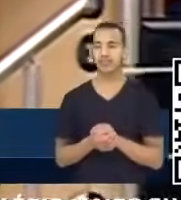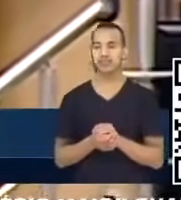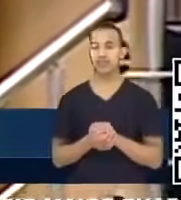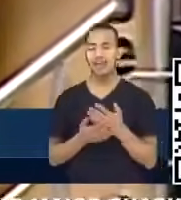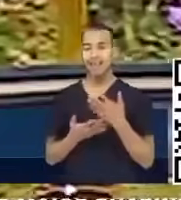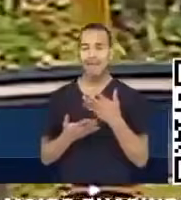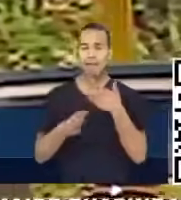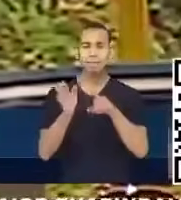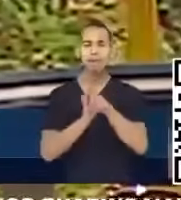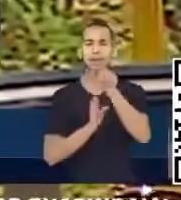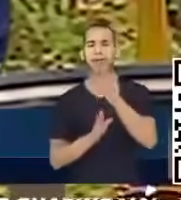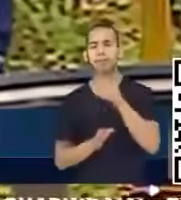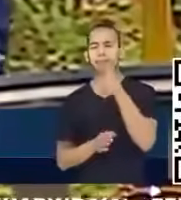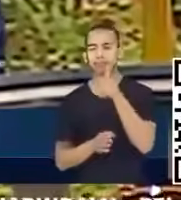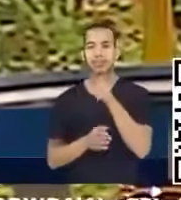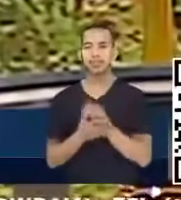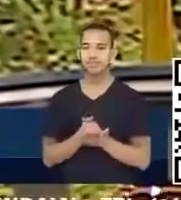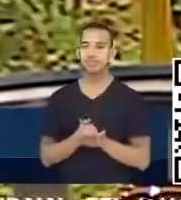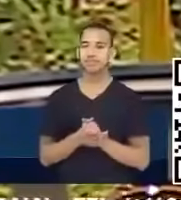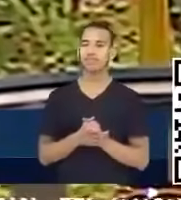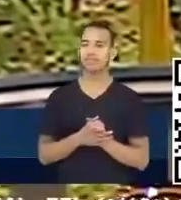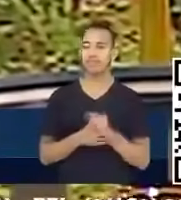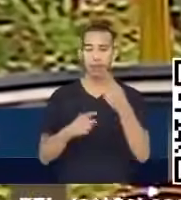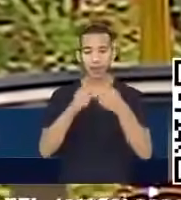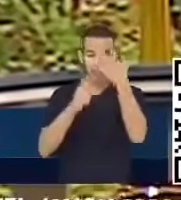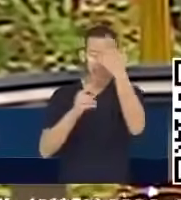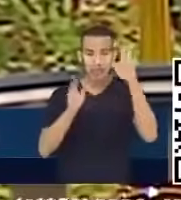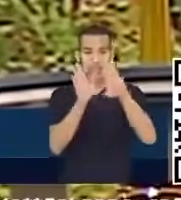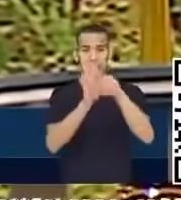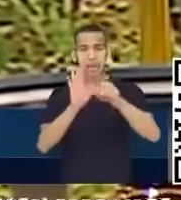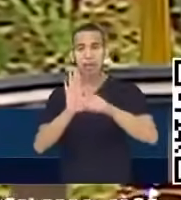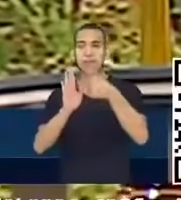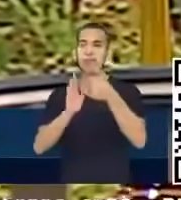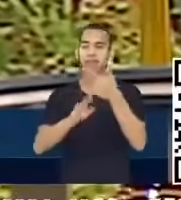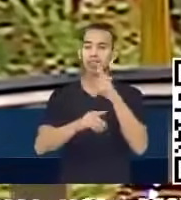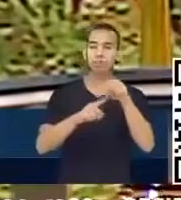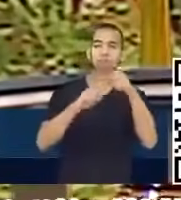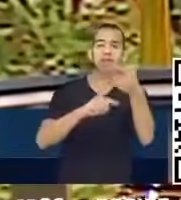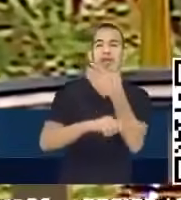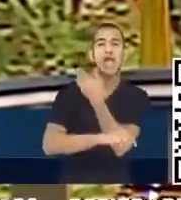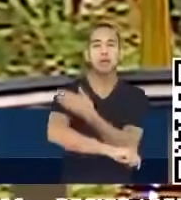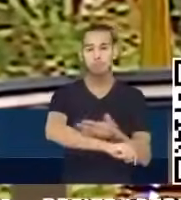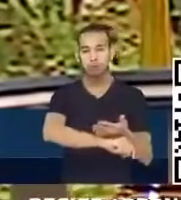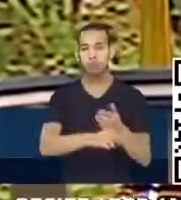aí eu perguntei para ela é porque eu pessoa chega pela primeira vez depois acostuma